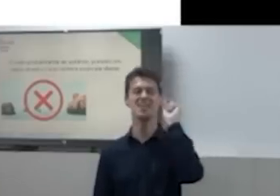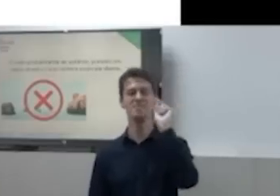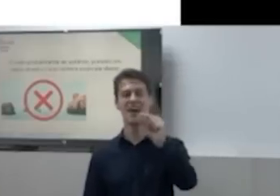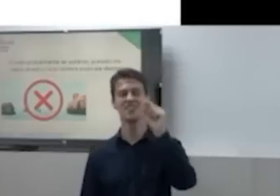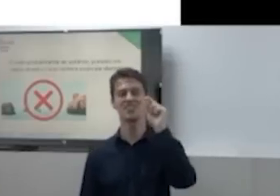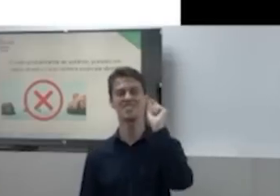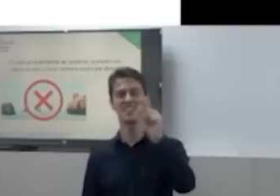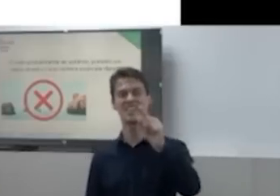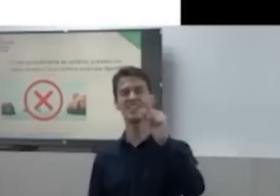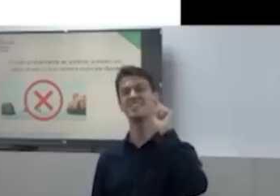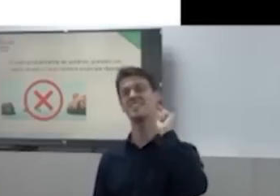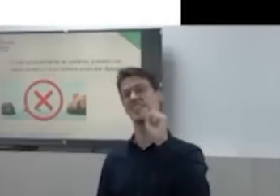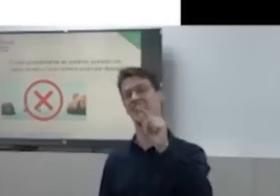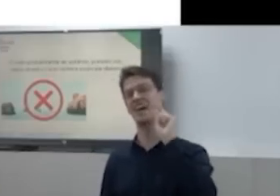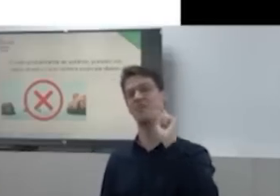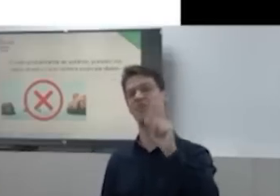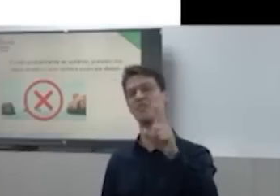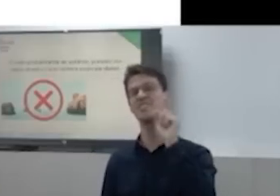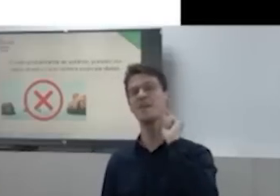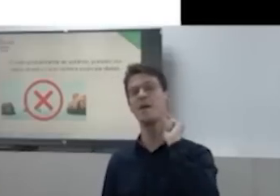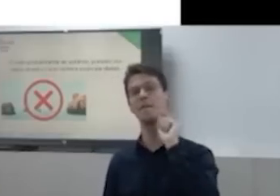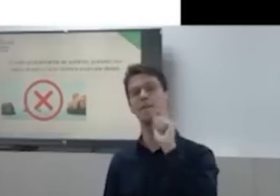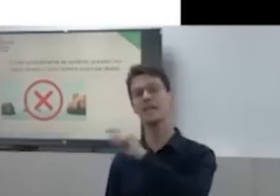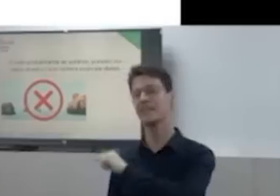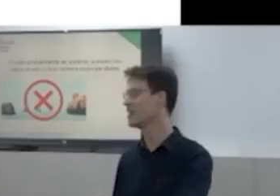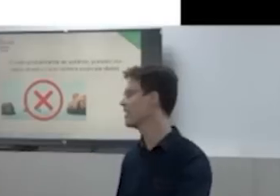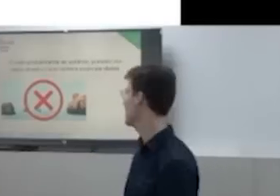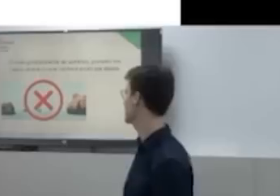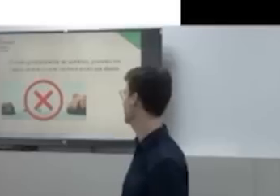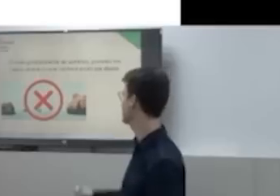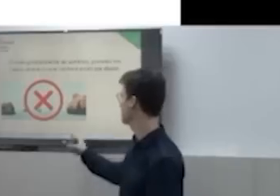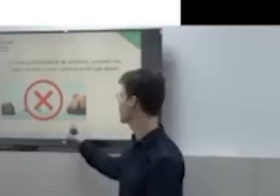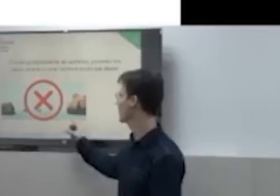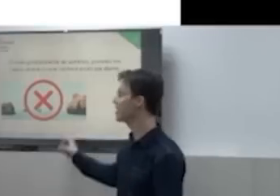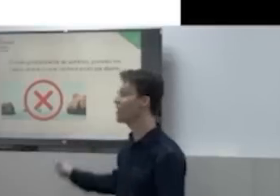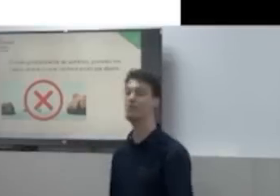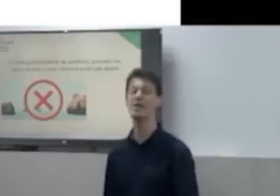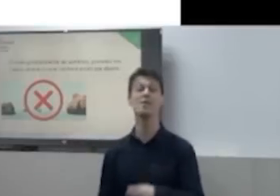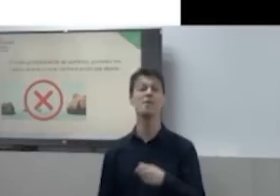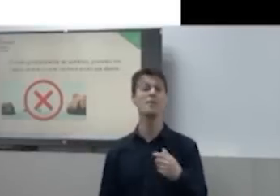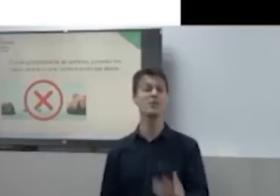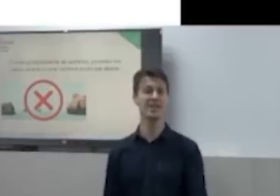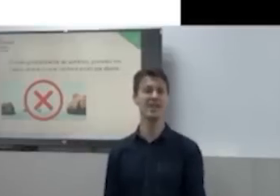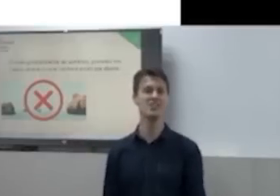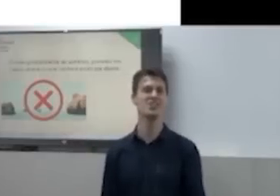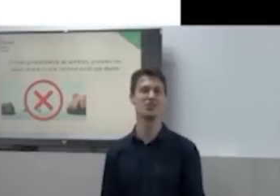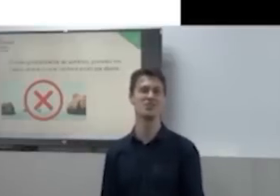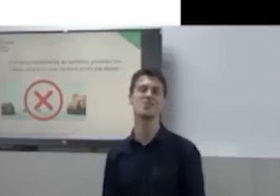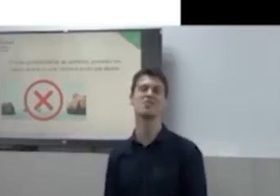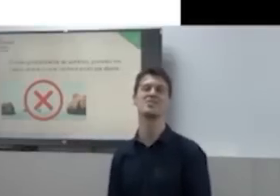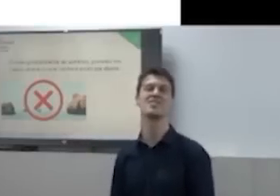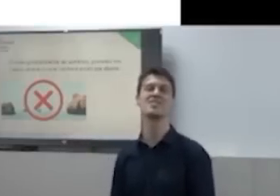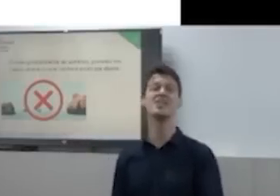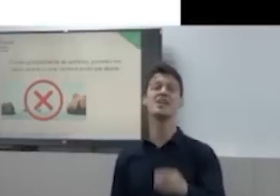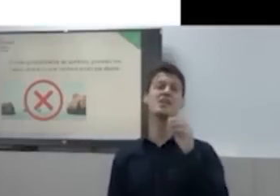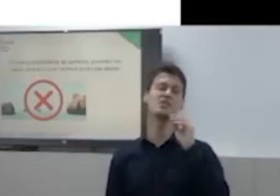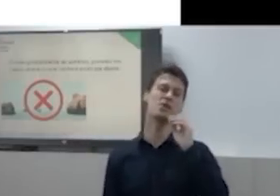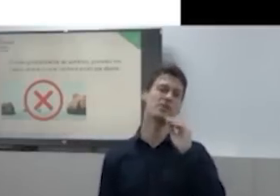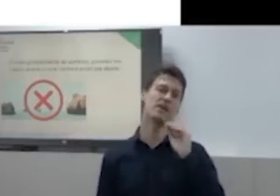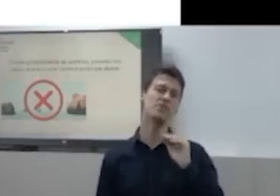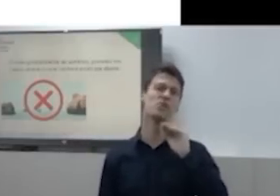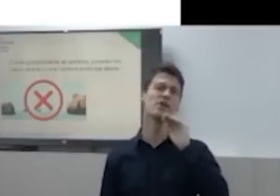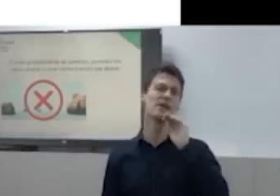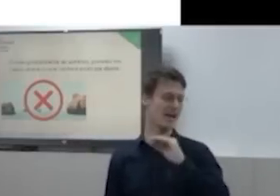propósito. Essa imagem seria se a Terra fosse plana. Essa imagem aqui é uma montagem que eu fiz para